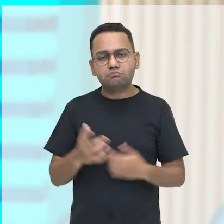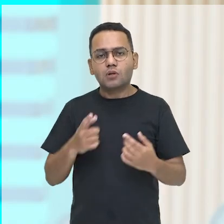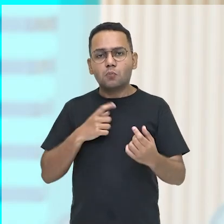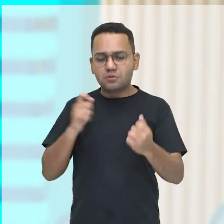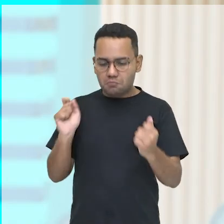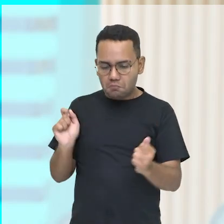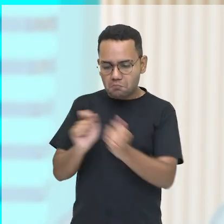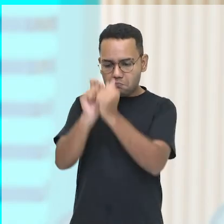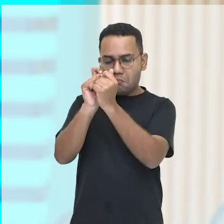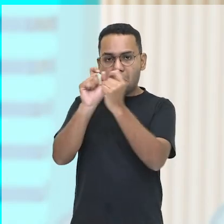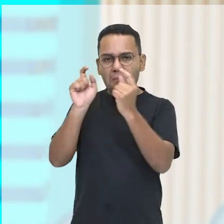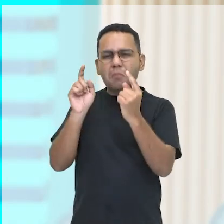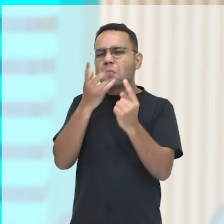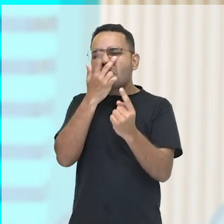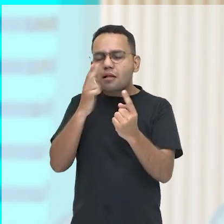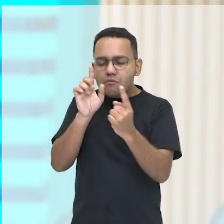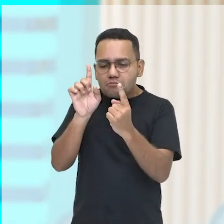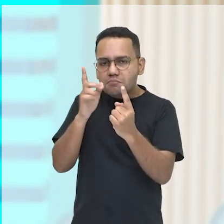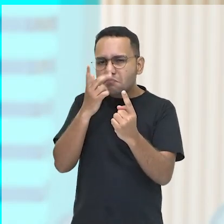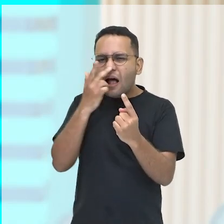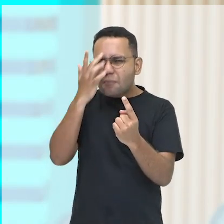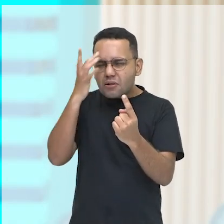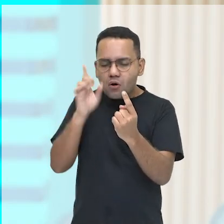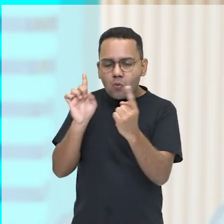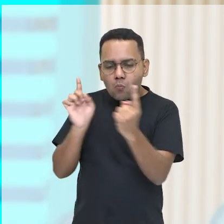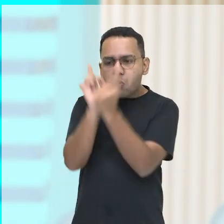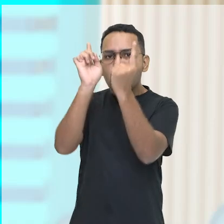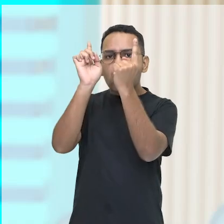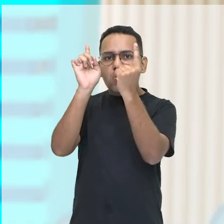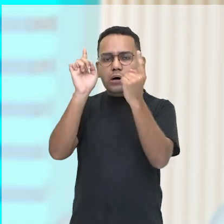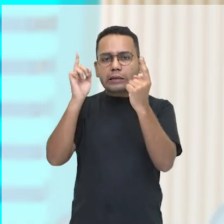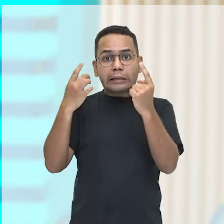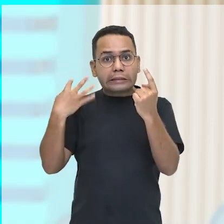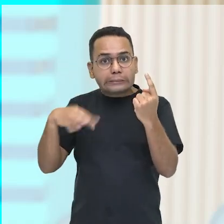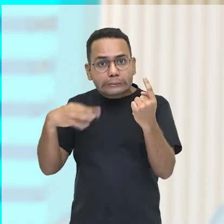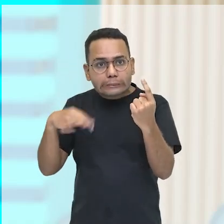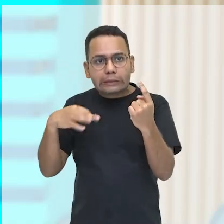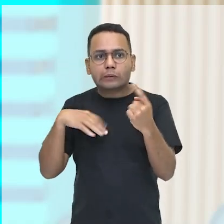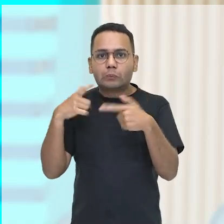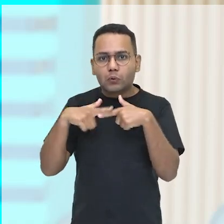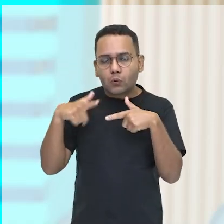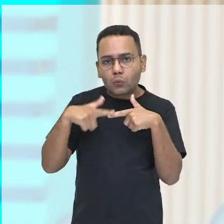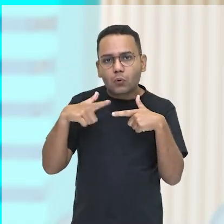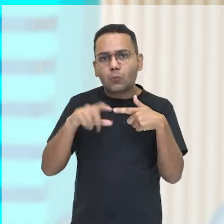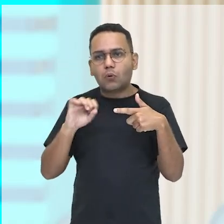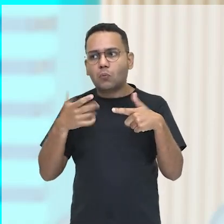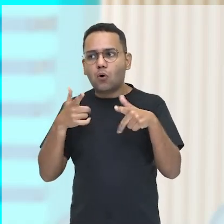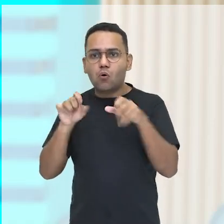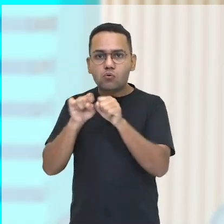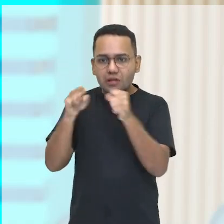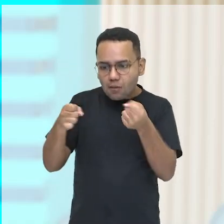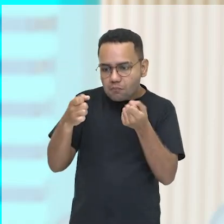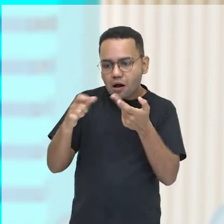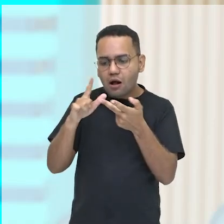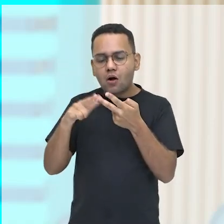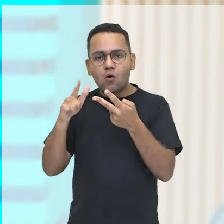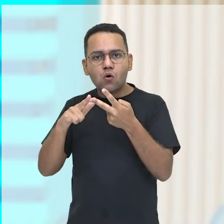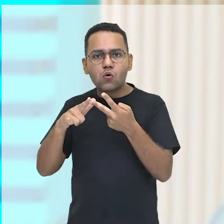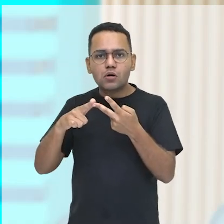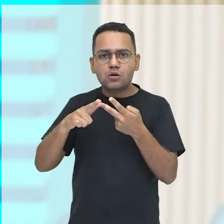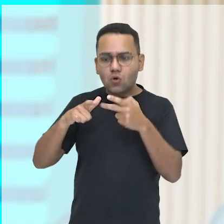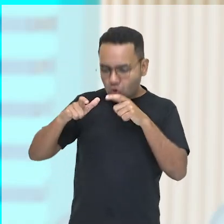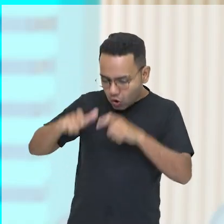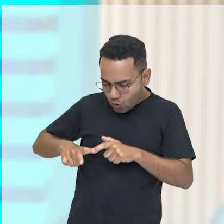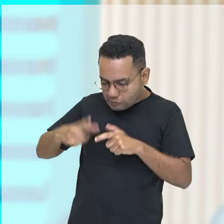os atletas, vai causar a contusão ou lesão